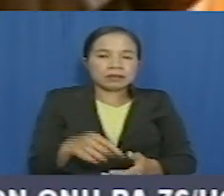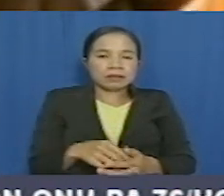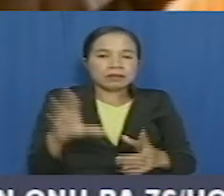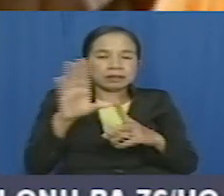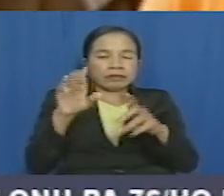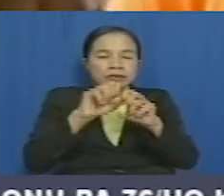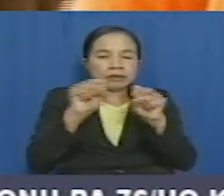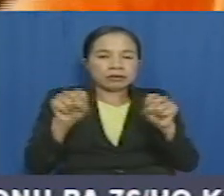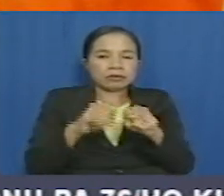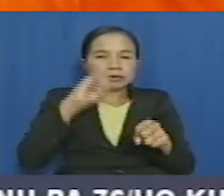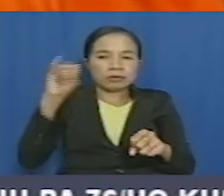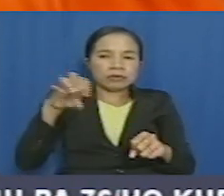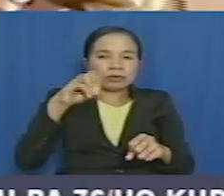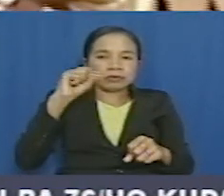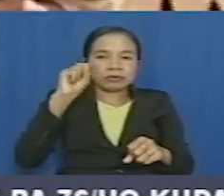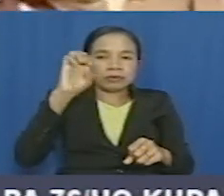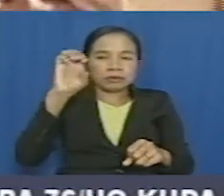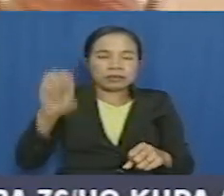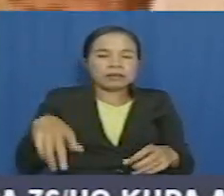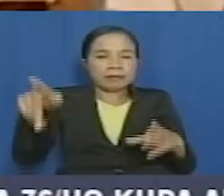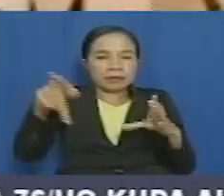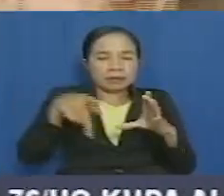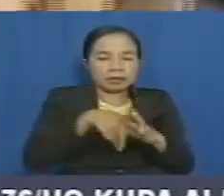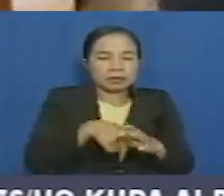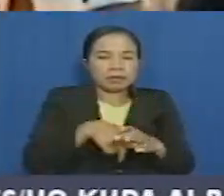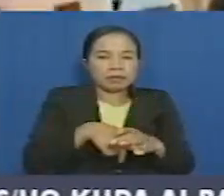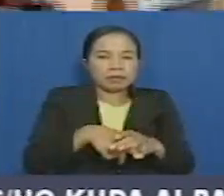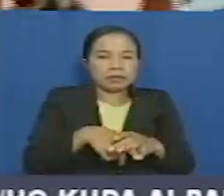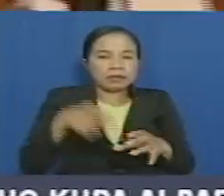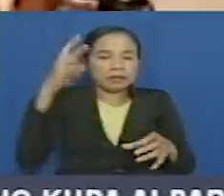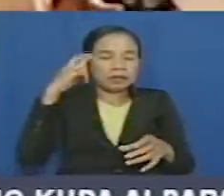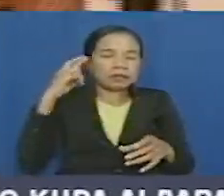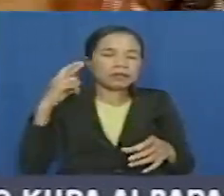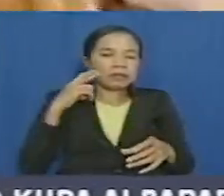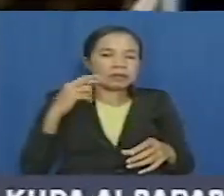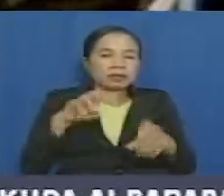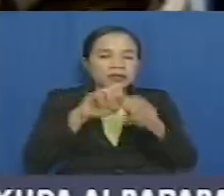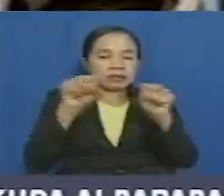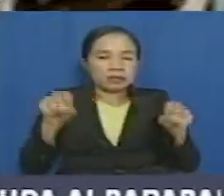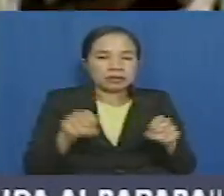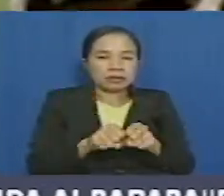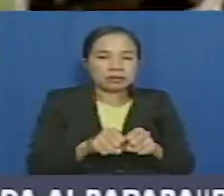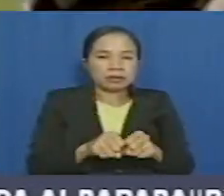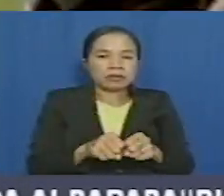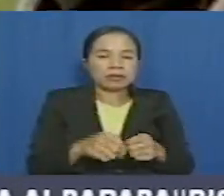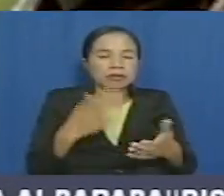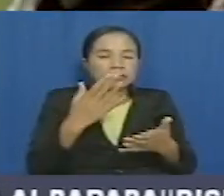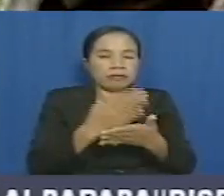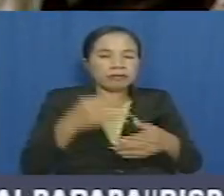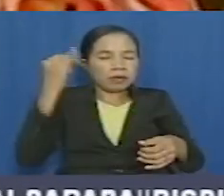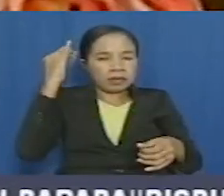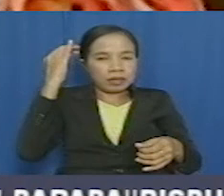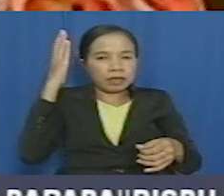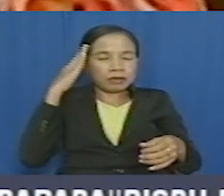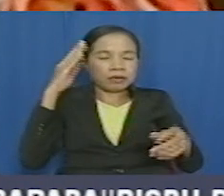para o dia, capítulo não agradece a presença ex-presidente da República, José Ramos Horta, e a suco que para, onde consciencializa a população sira